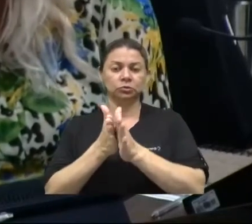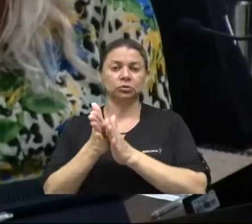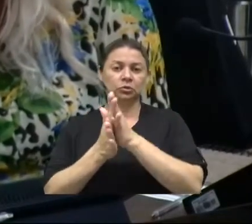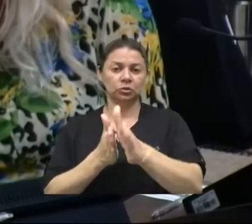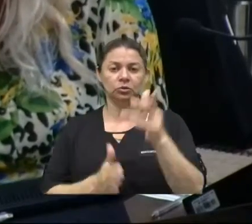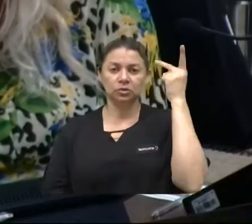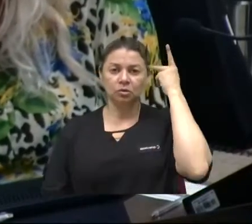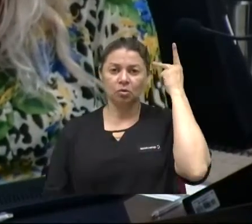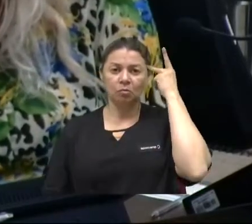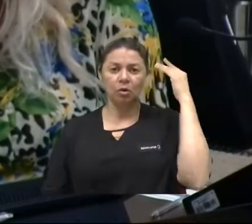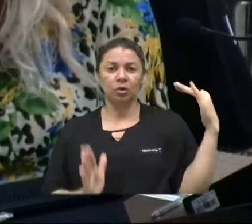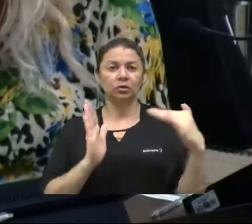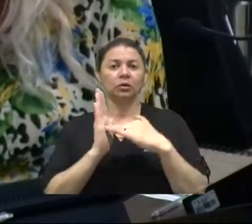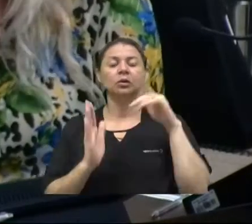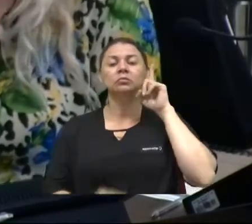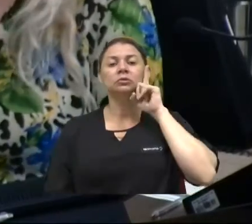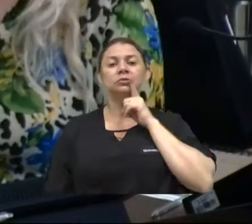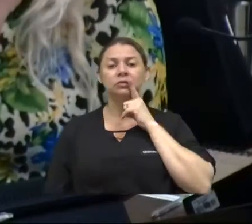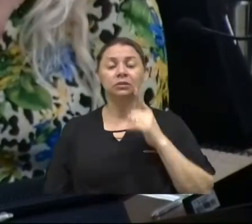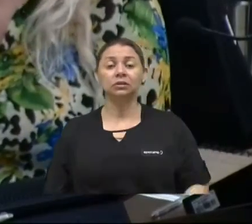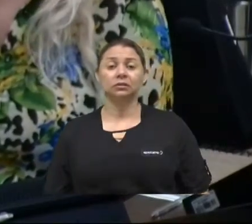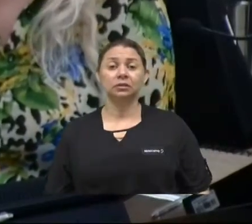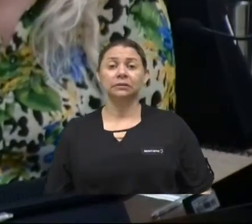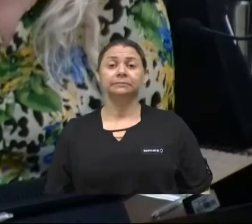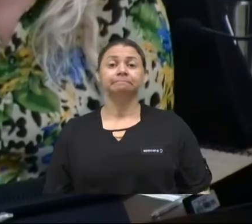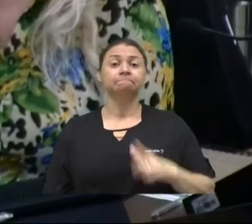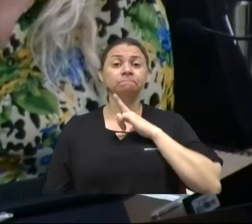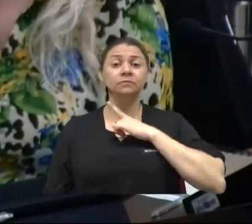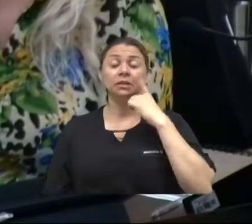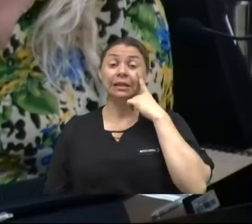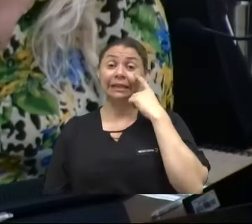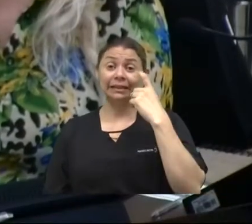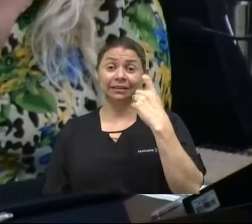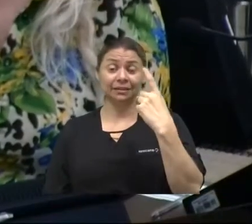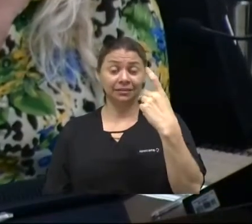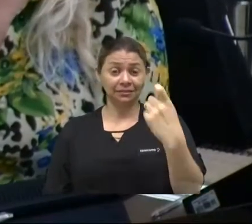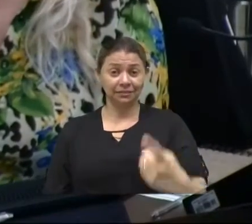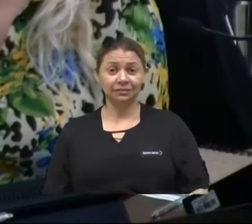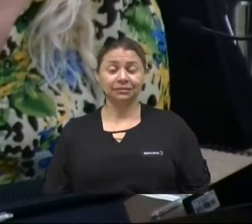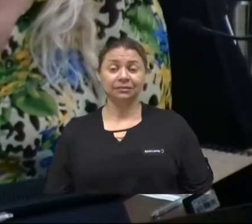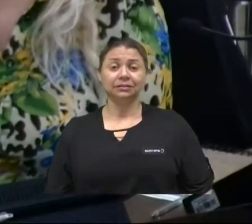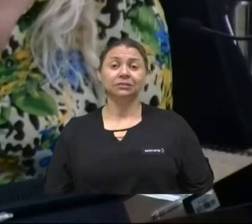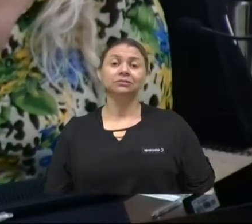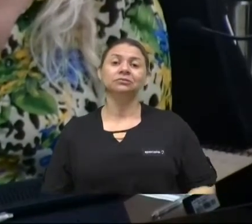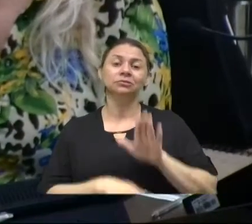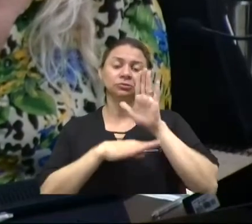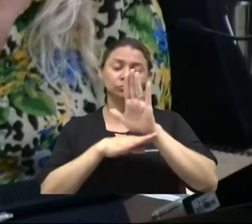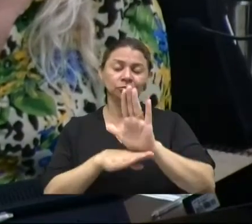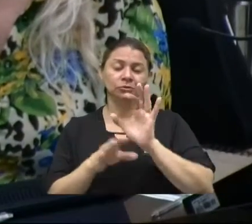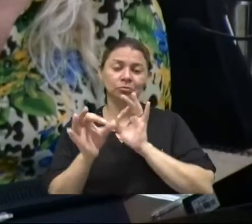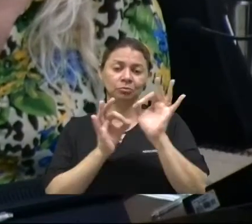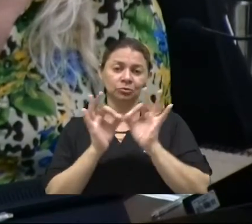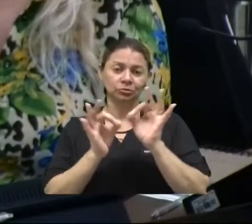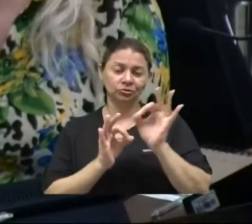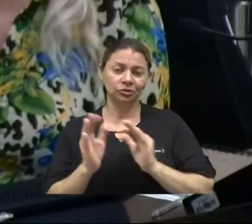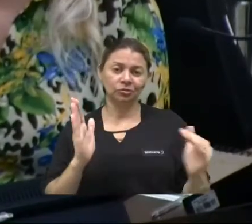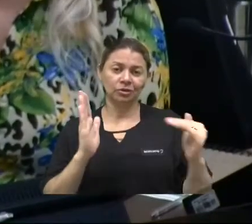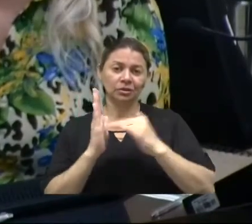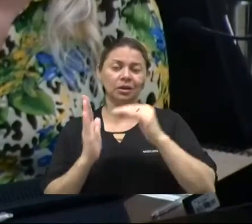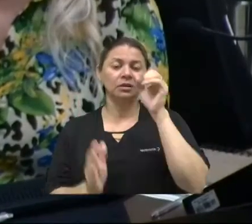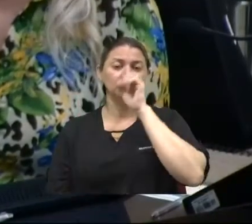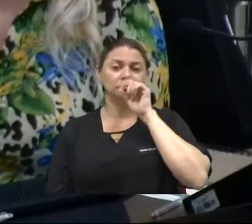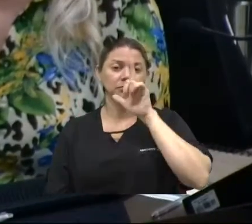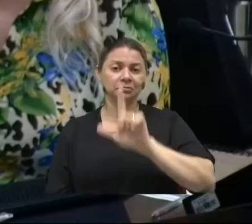à Americana, manifestaram pela primeira vez o interesse de colaborar com o projeto e com a nova